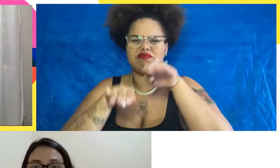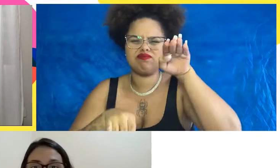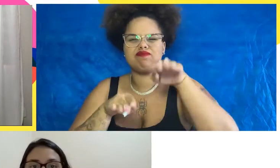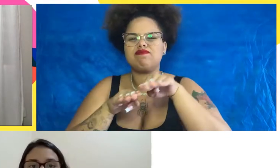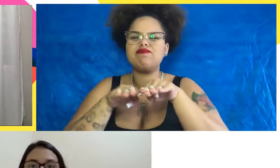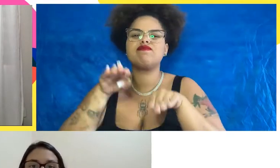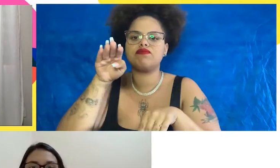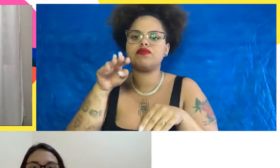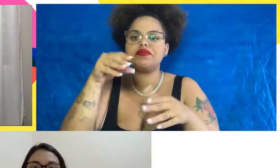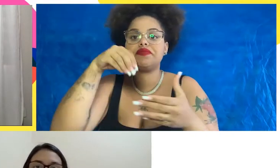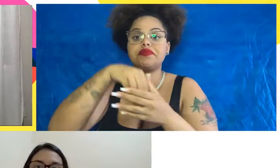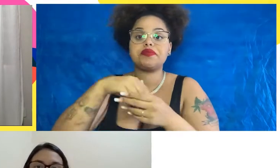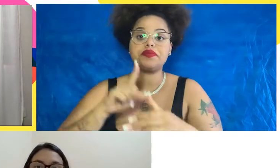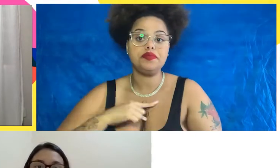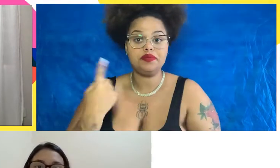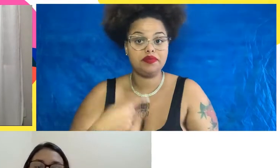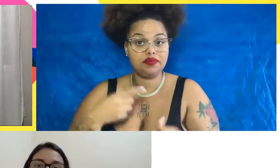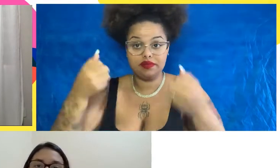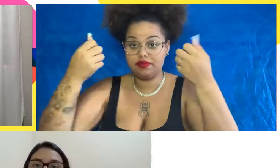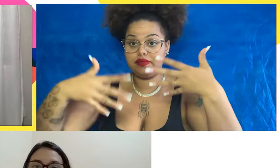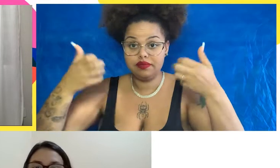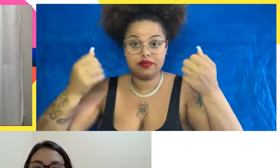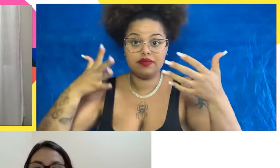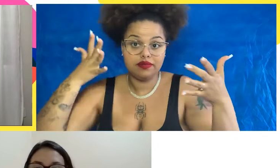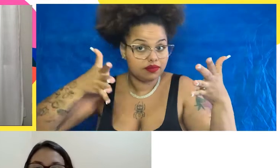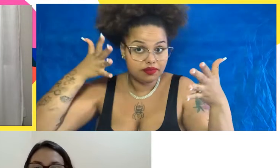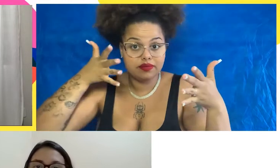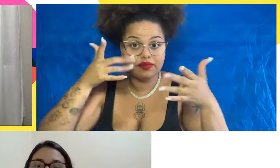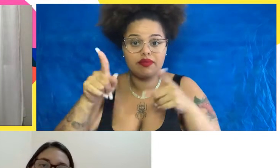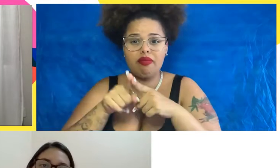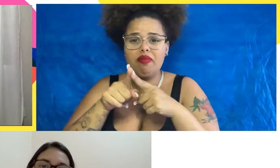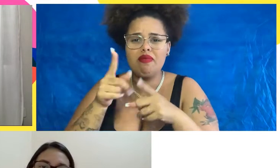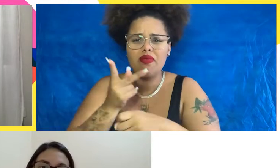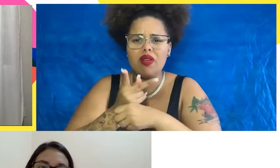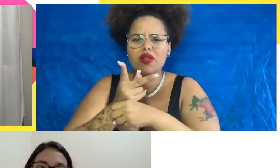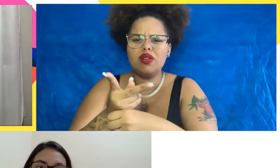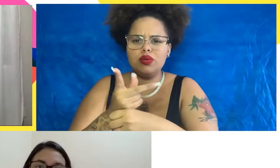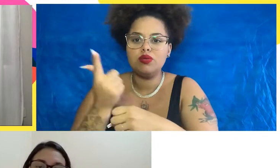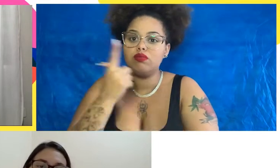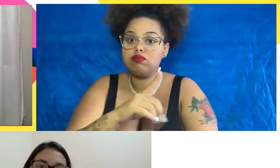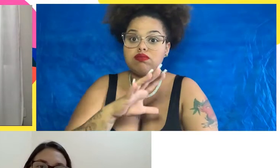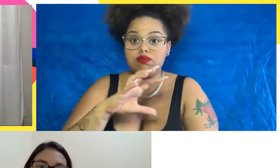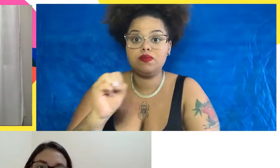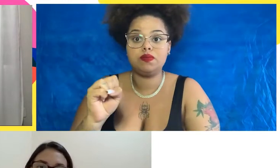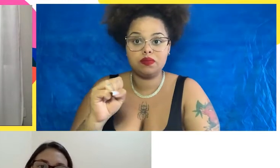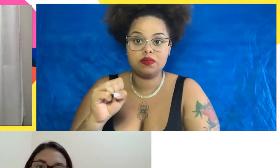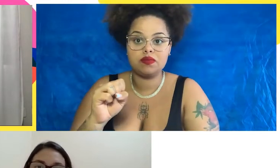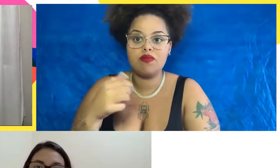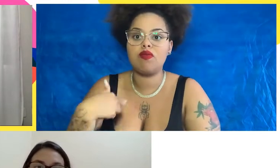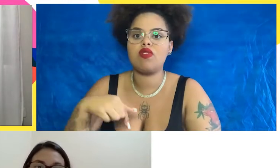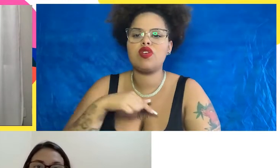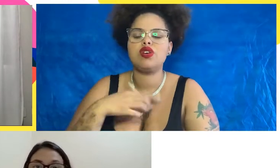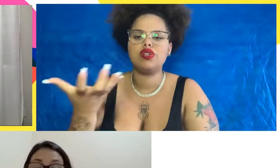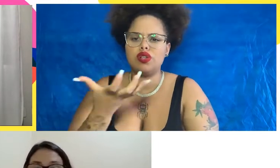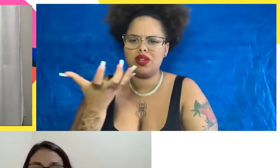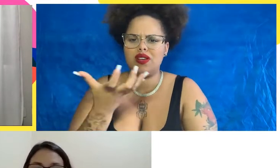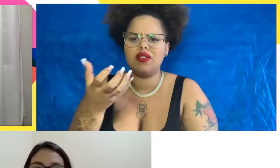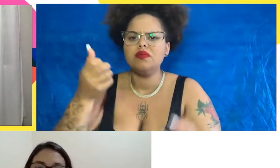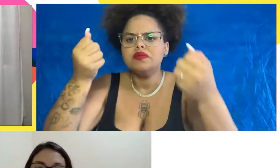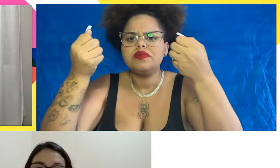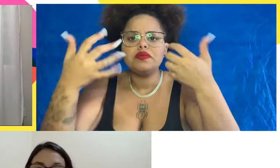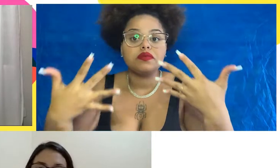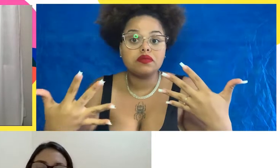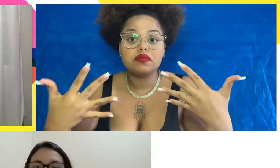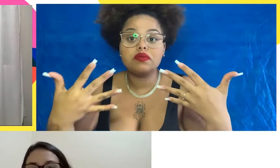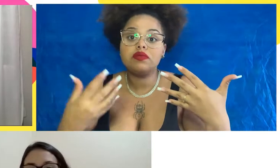desigualdade, né, dentro das nossas produções também é uma forma de buscar soluções, né? Então, a gente quer aqui também dizer, né,